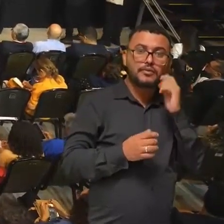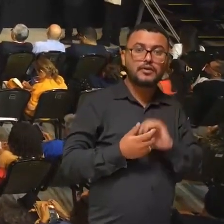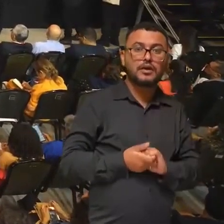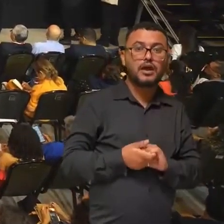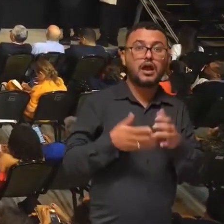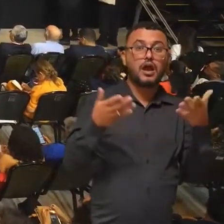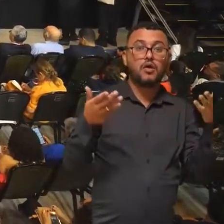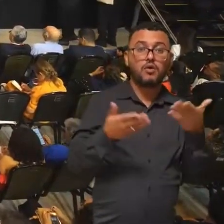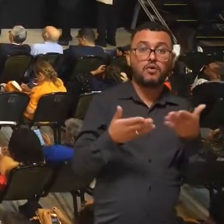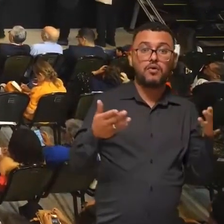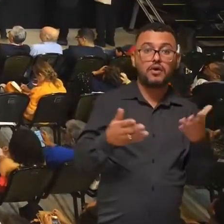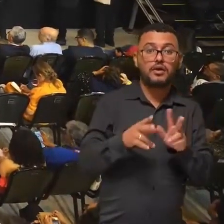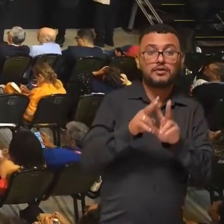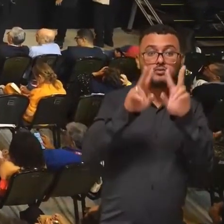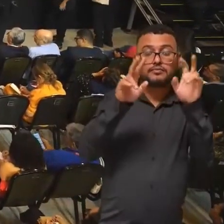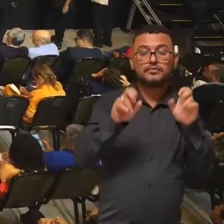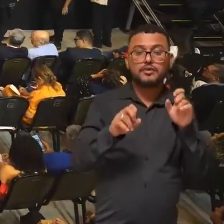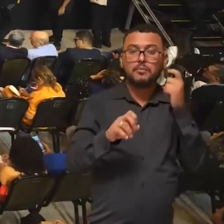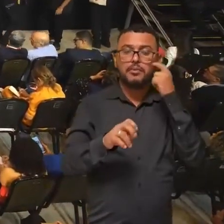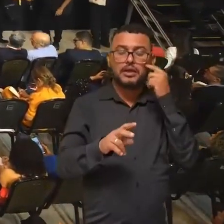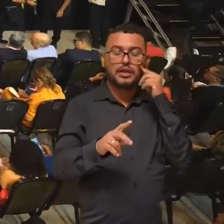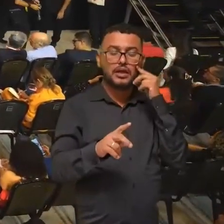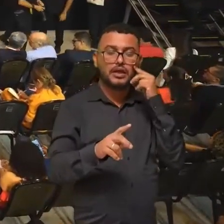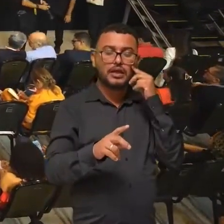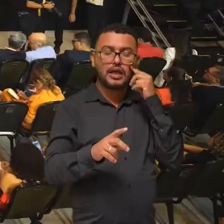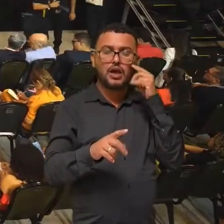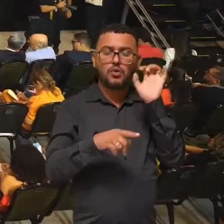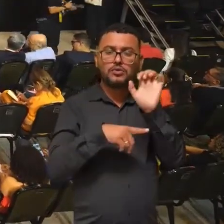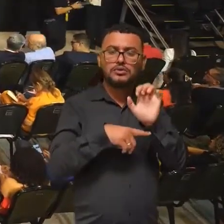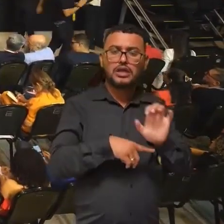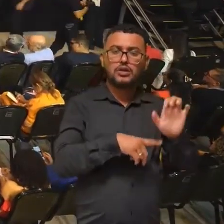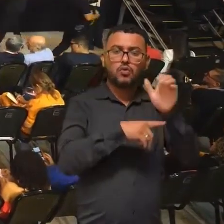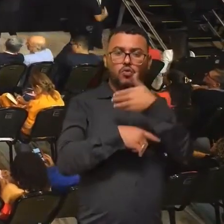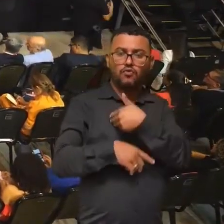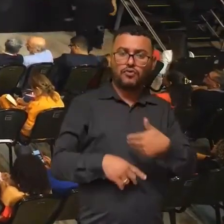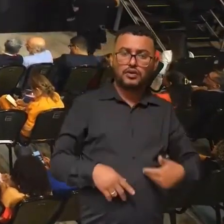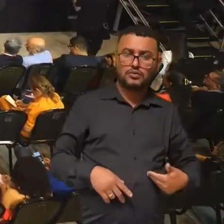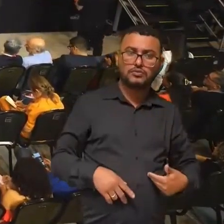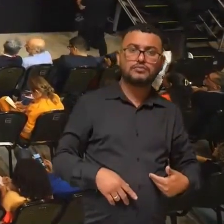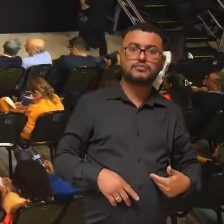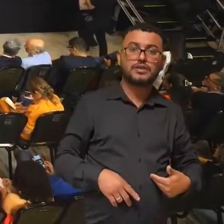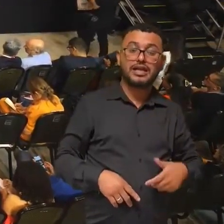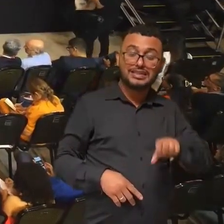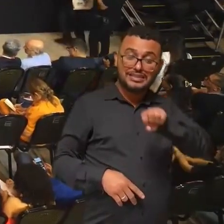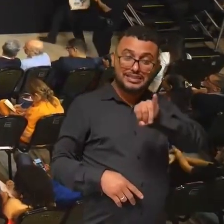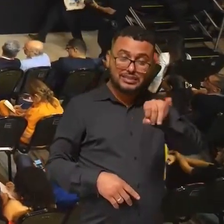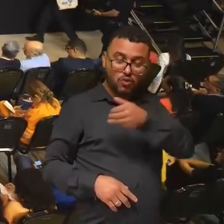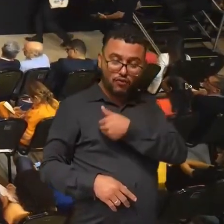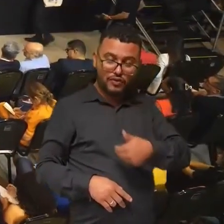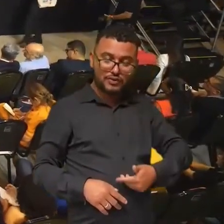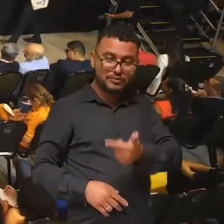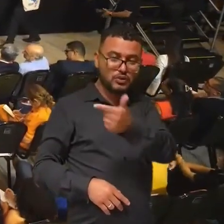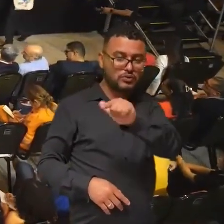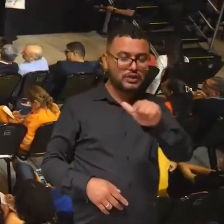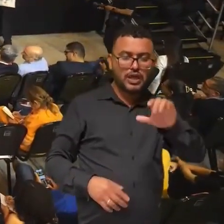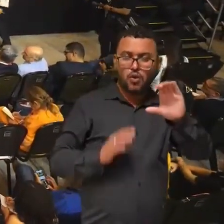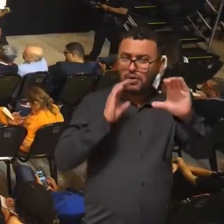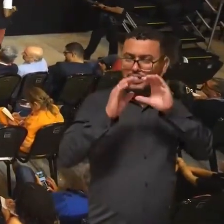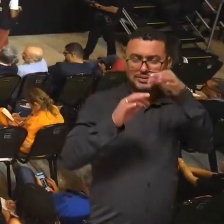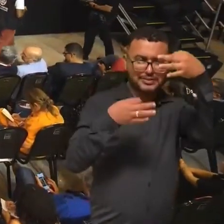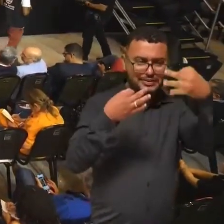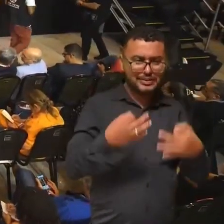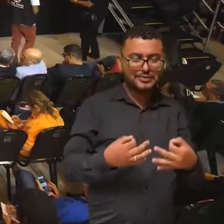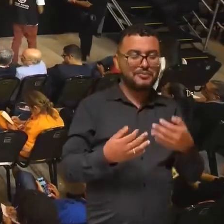na perspectiva de Estado. Porque se a gente faz num governo e não comunica direito, é como se não tivesse feito. E